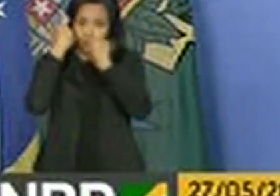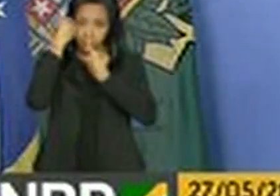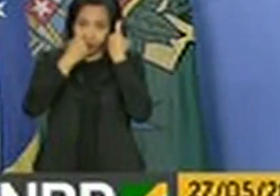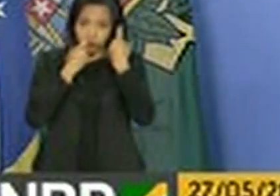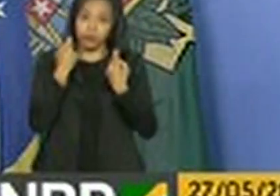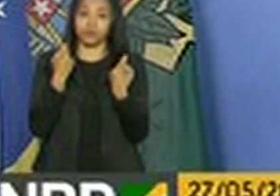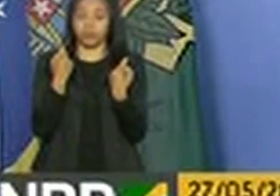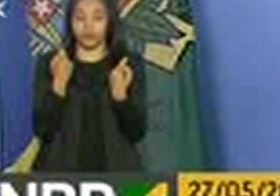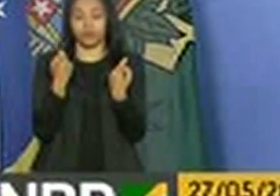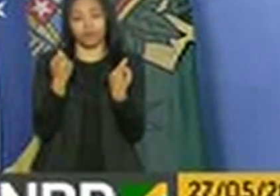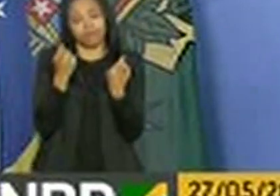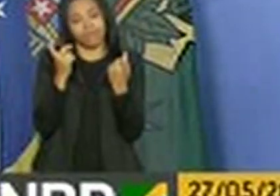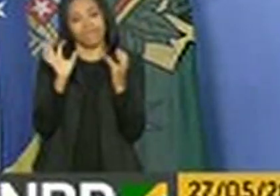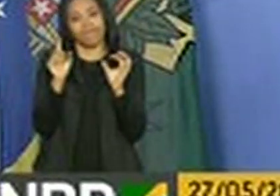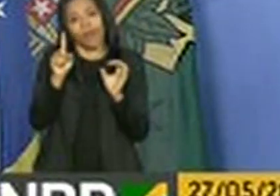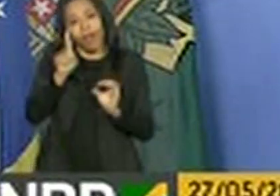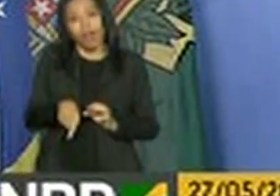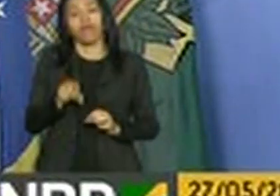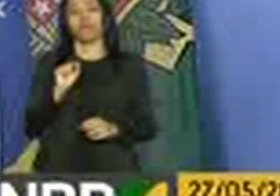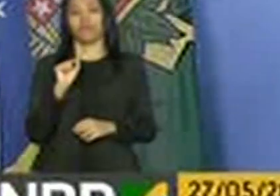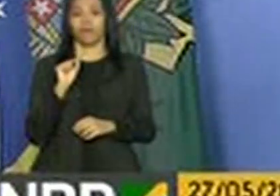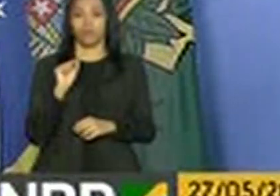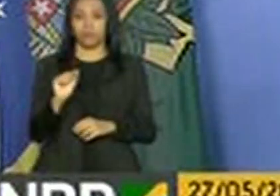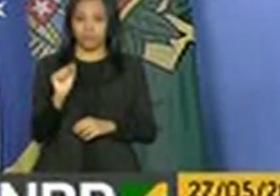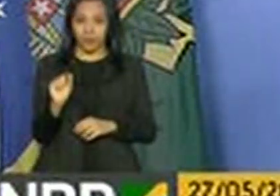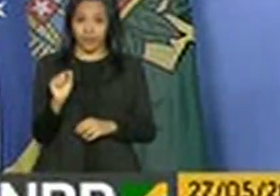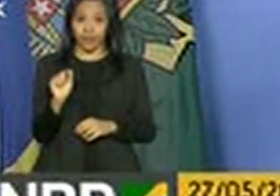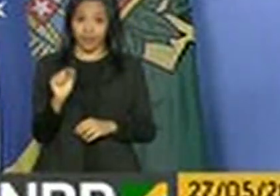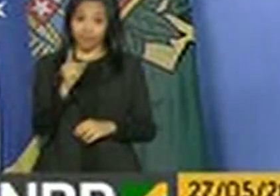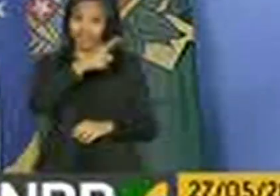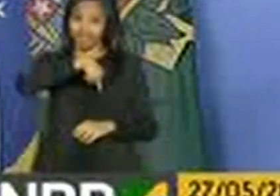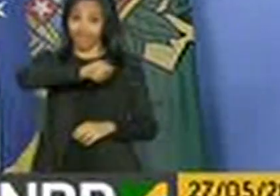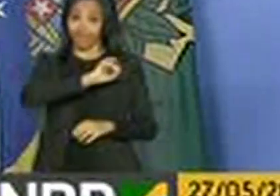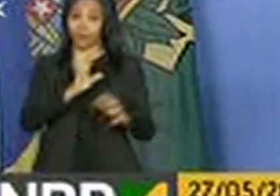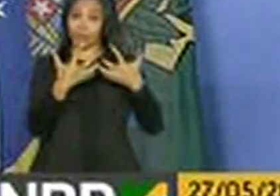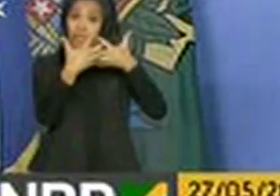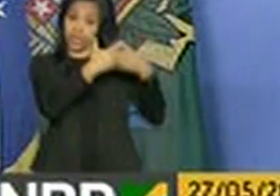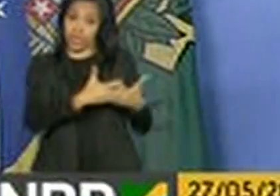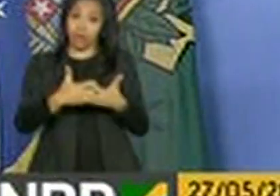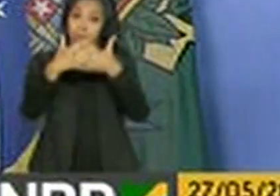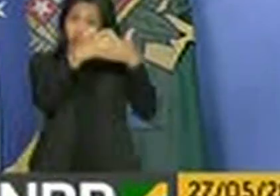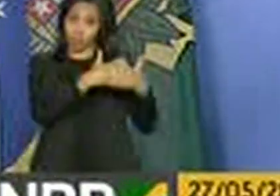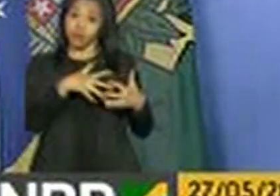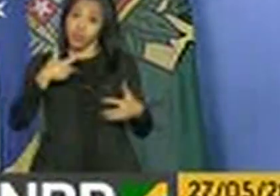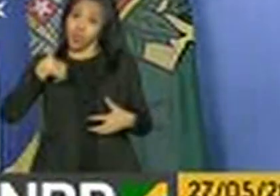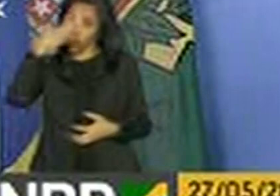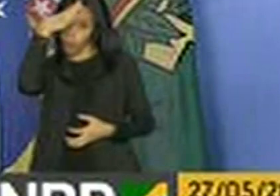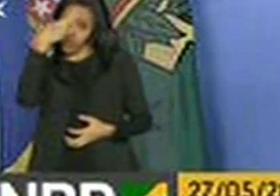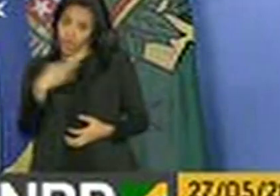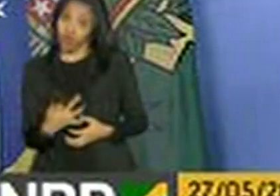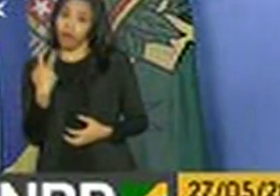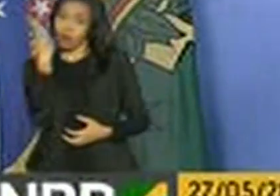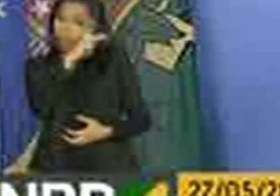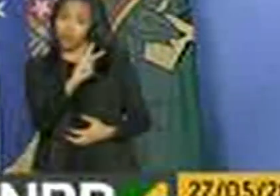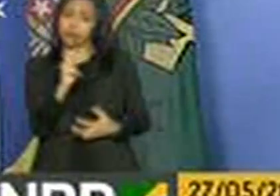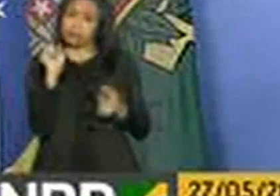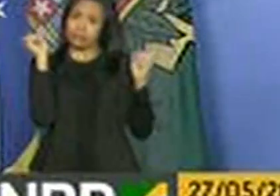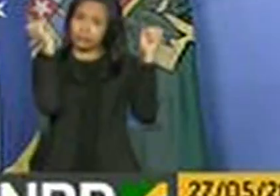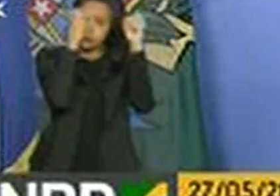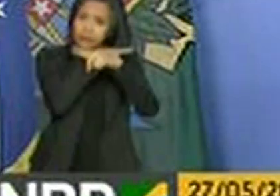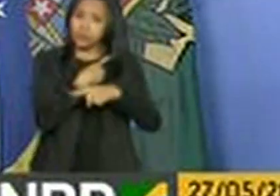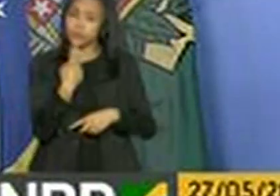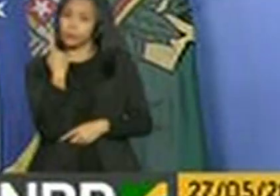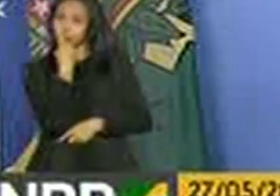e certa e seguramente, é preocupação dos caminhoneiros, e eu compreendo as dificuldades, nós todos